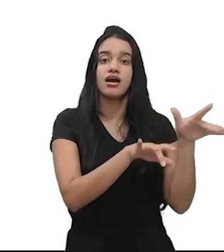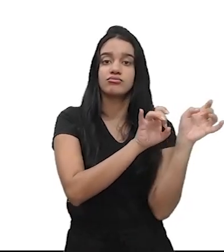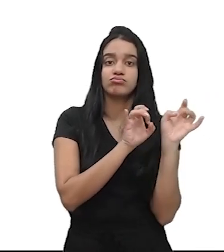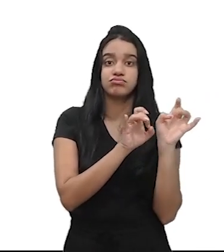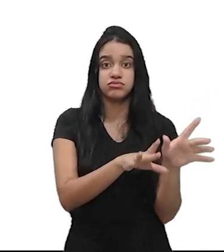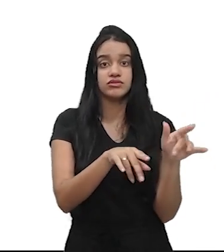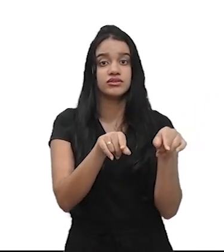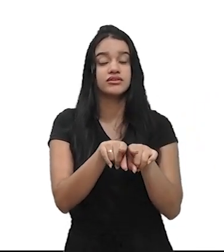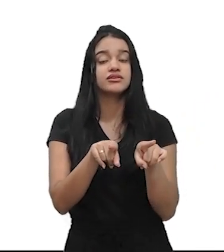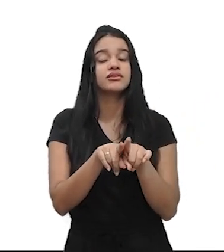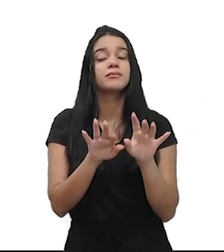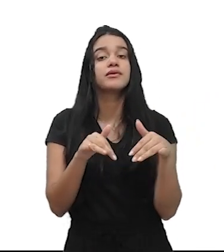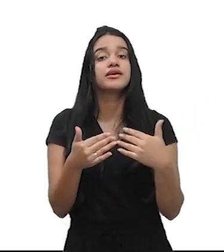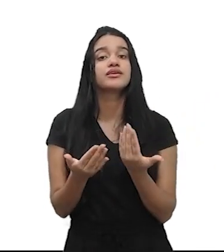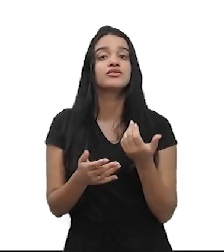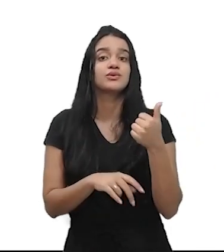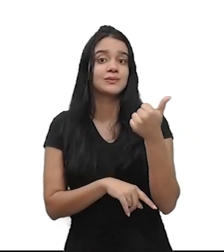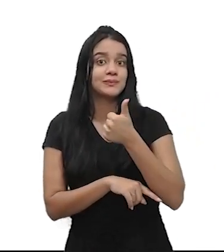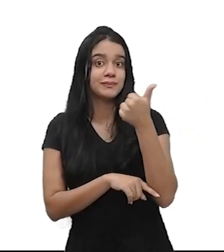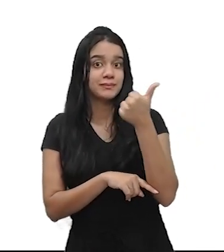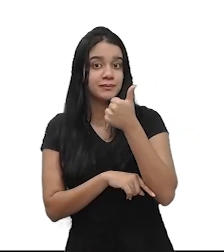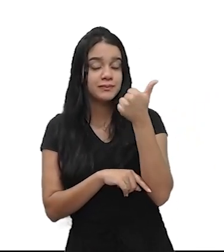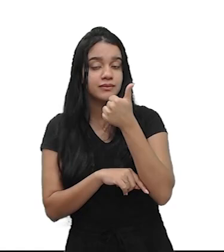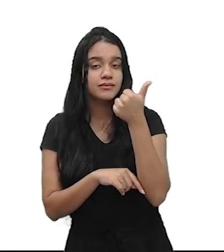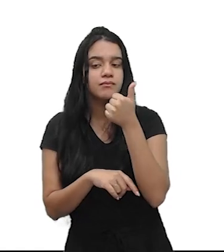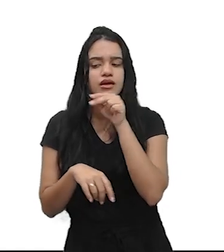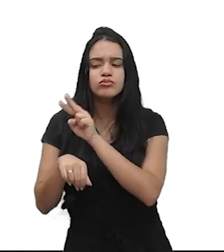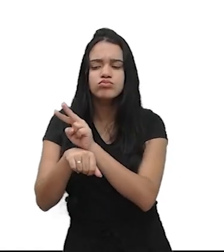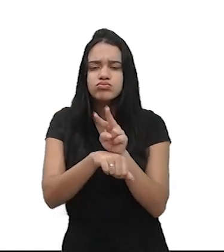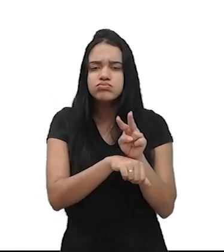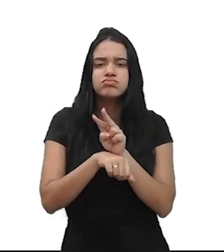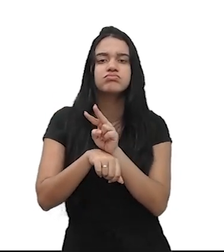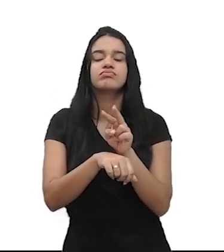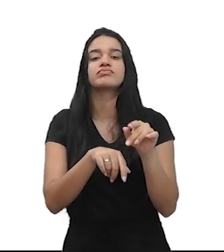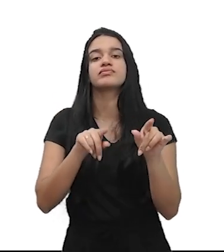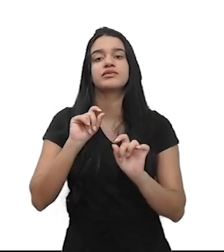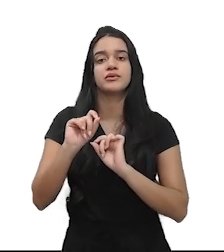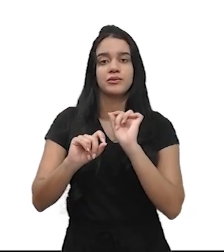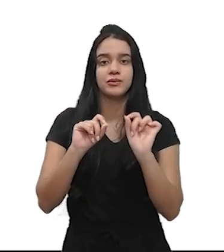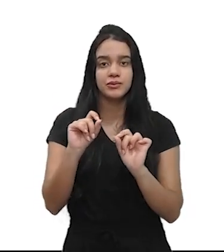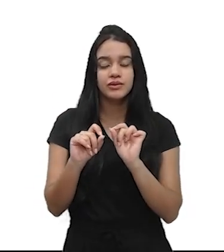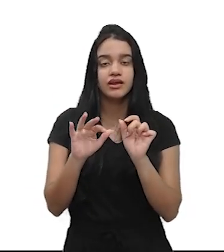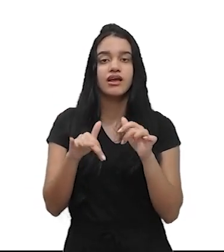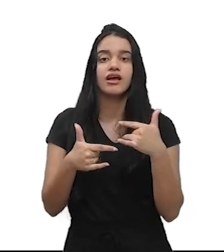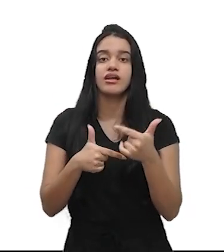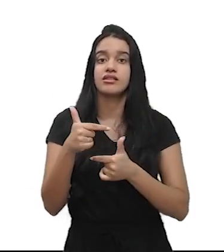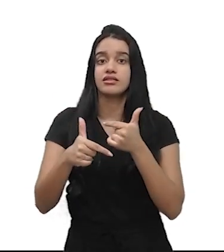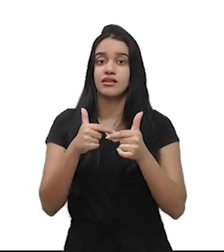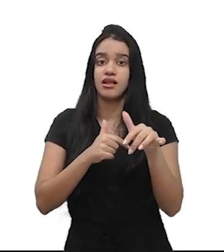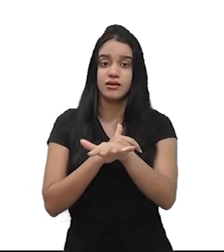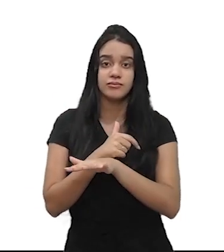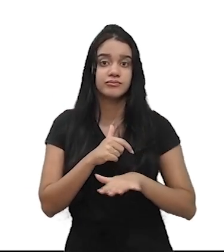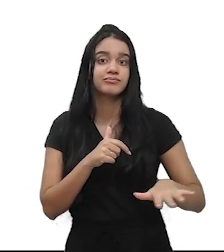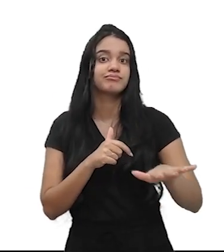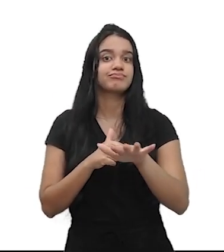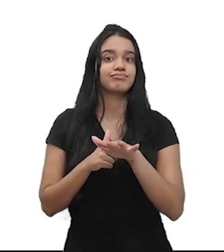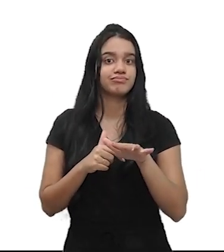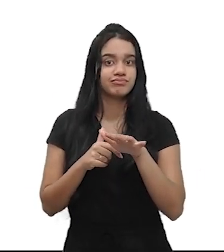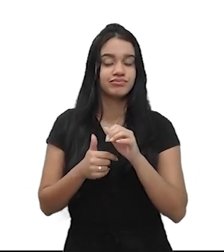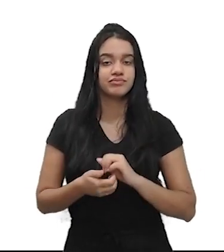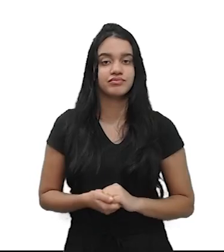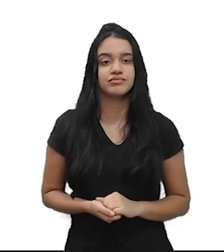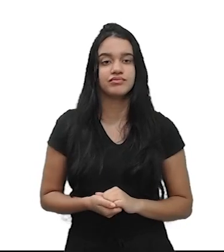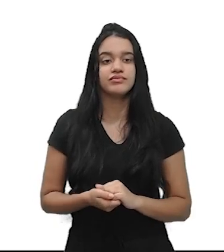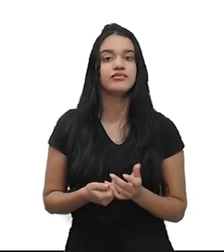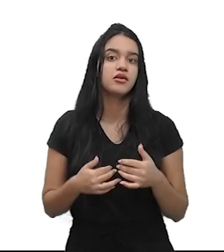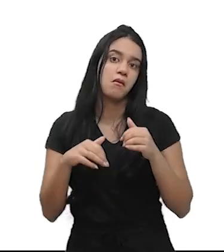capacitados para prestar primeiros socorros, tá? Então, a brigada de incêndio, ela vai atuar numa planta pré-estabelecida,